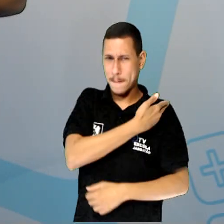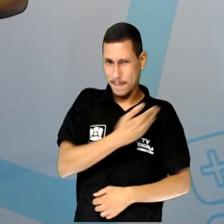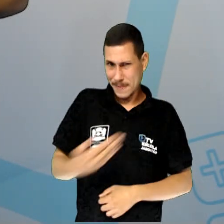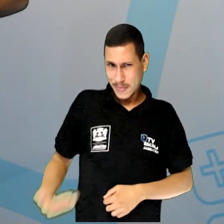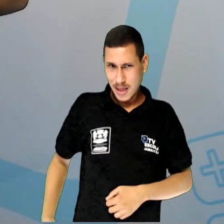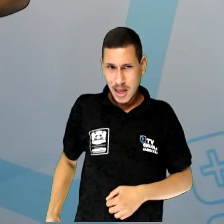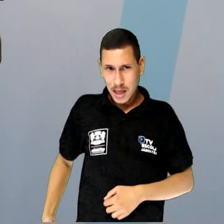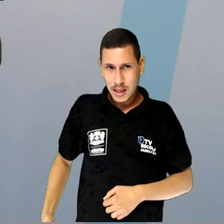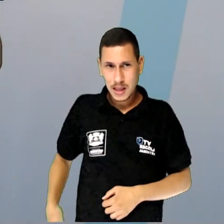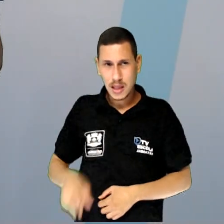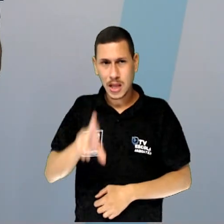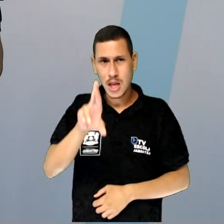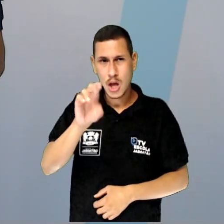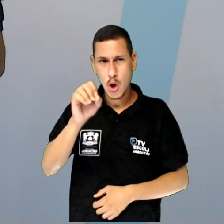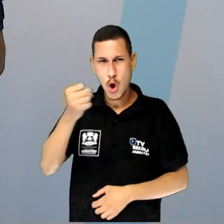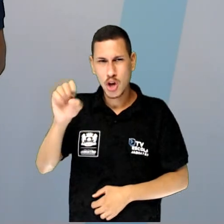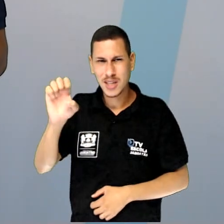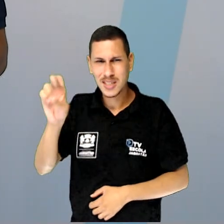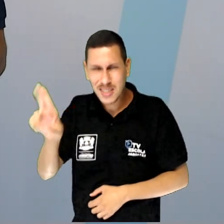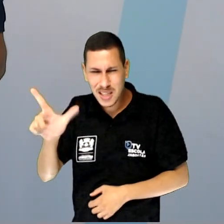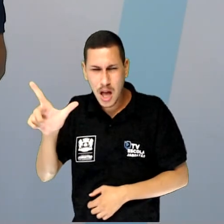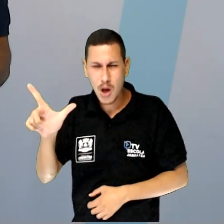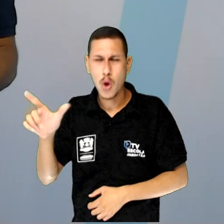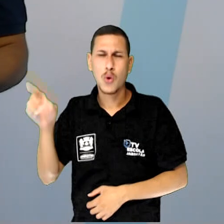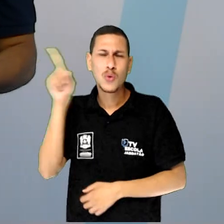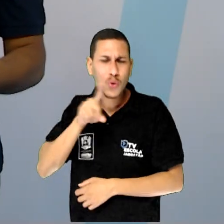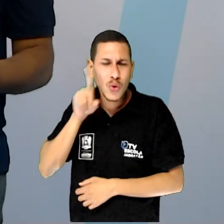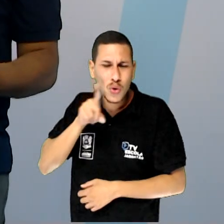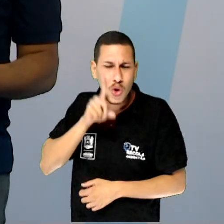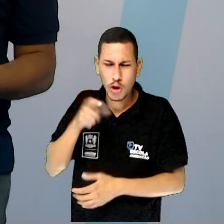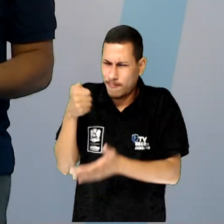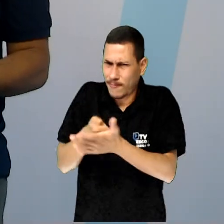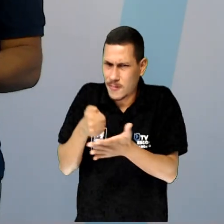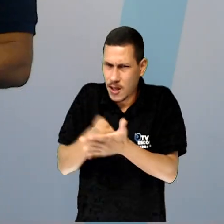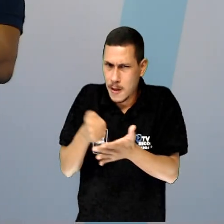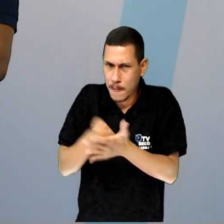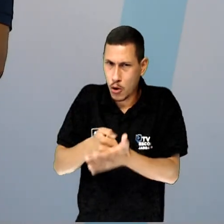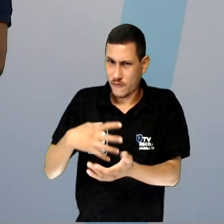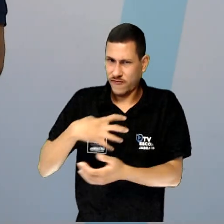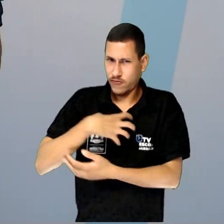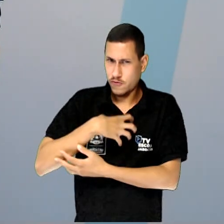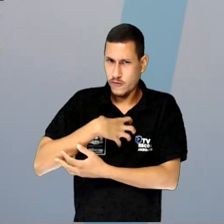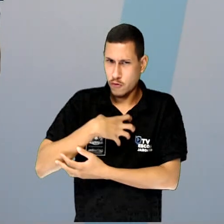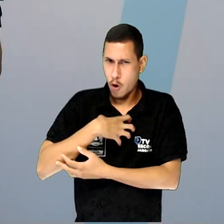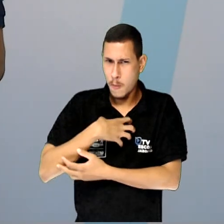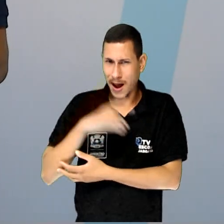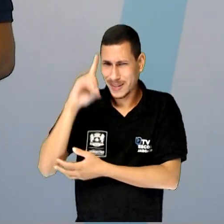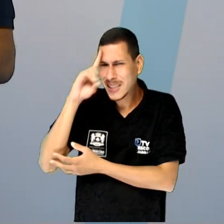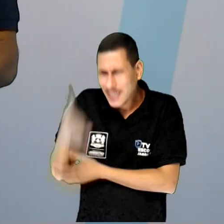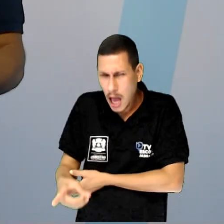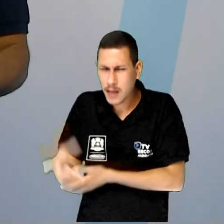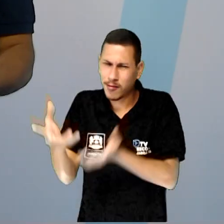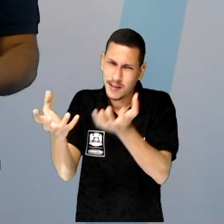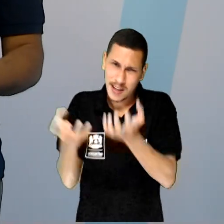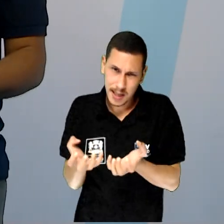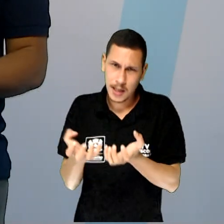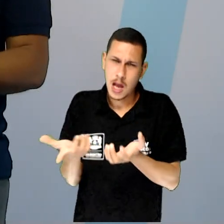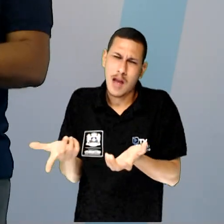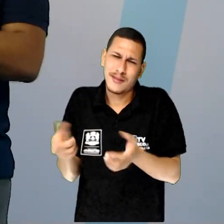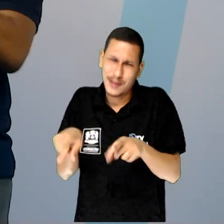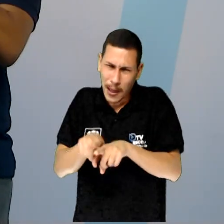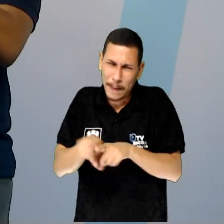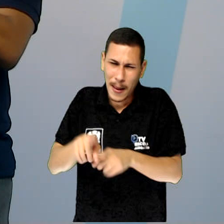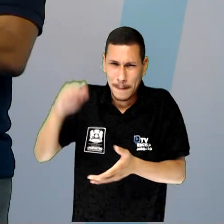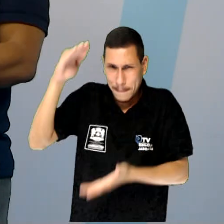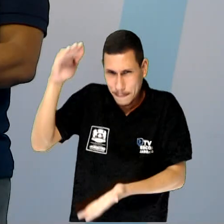Estados Unidos eles queriam a todo custo impor, né, a sua forma de liderança, nem que fosse a